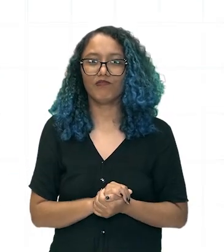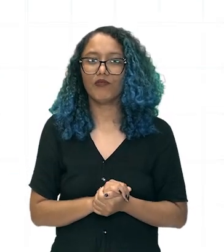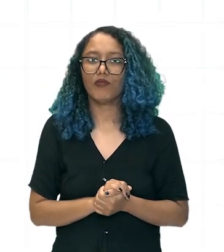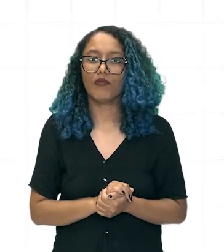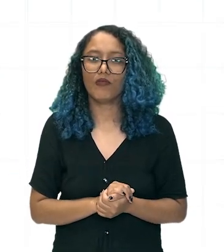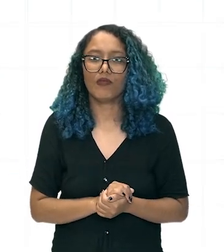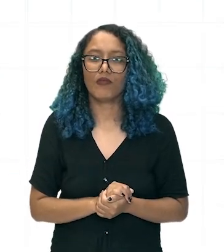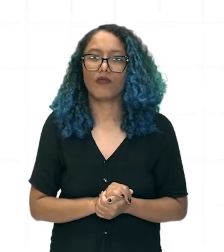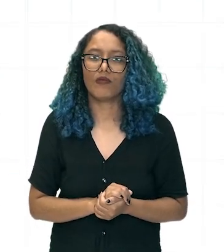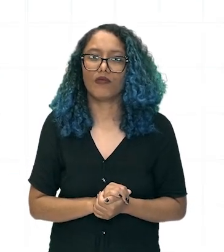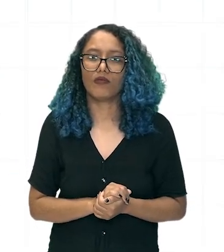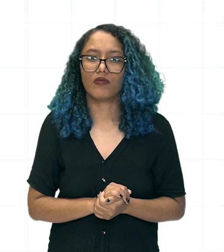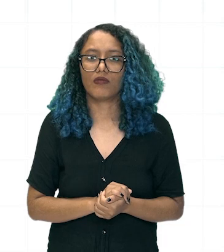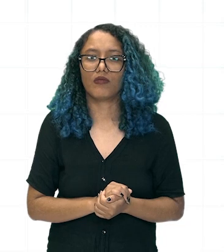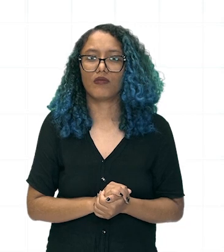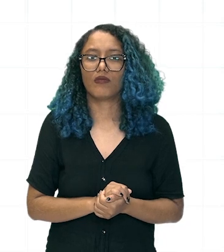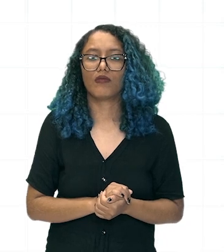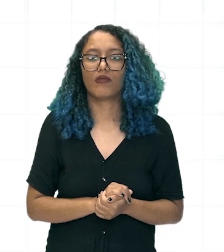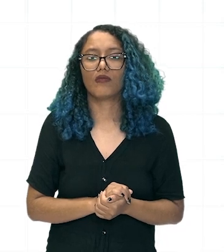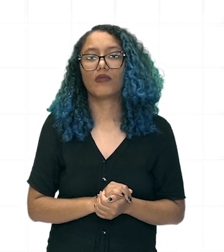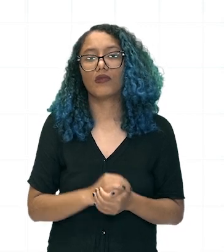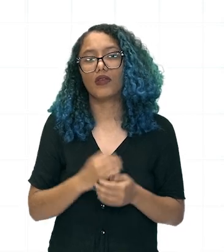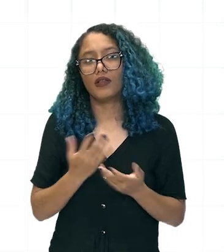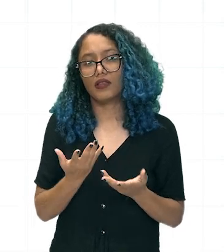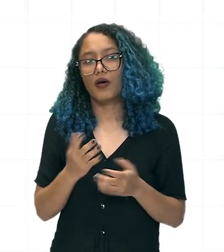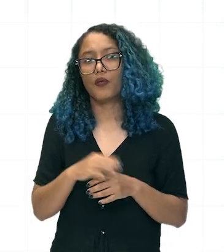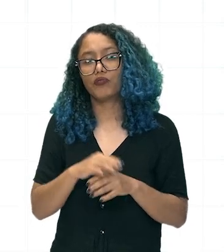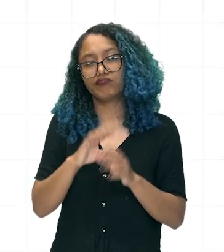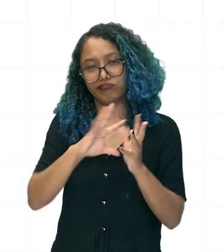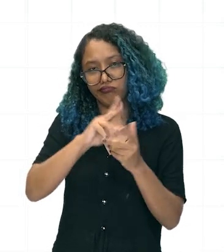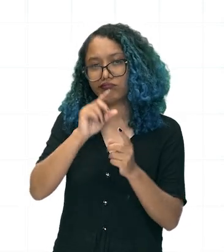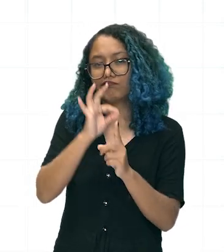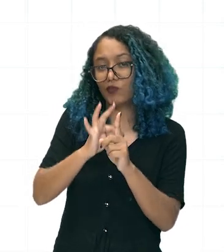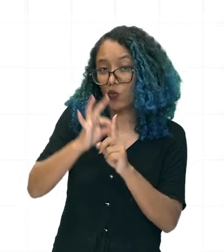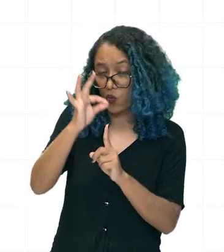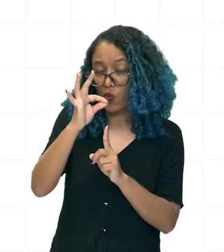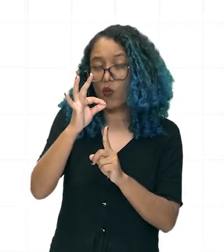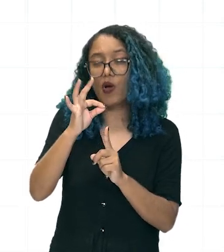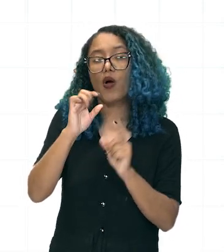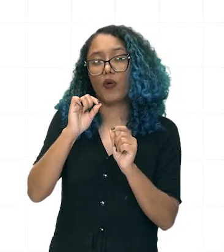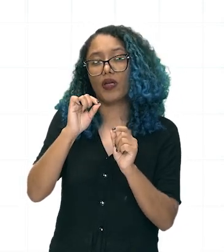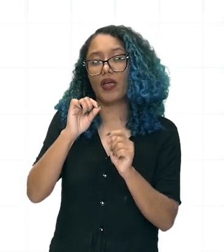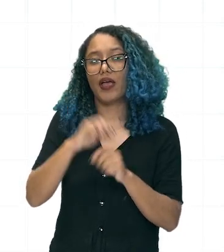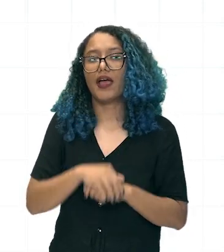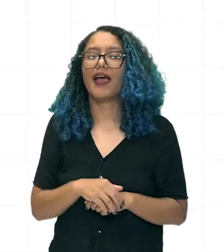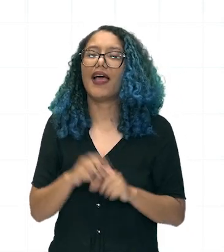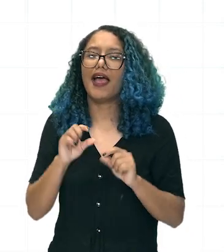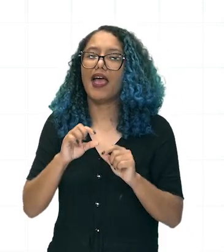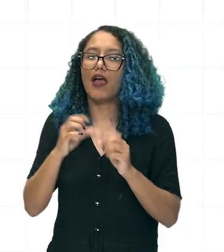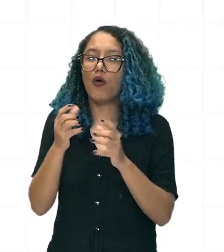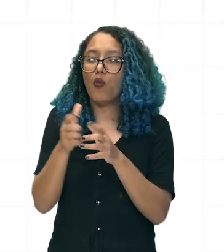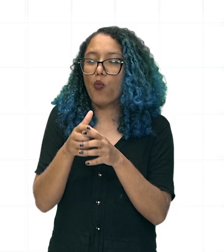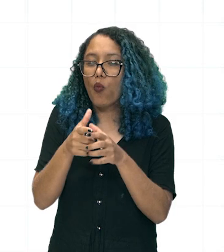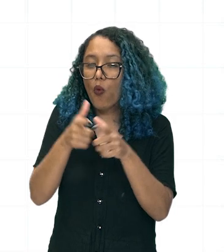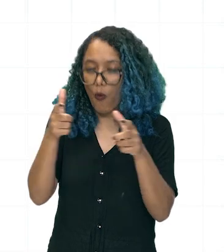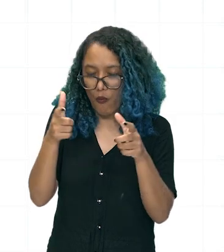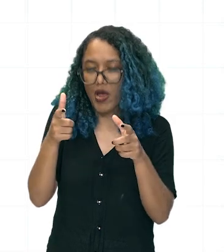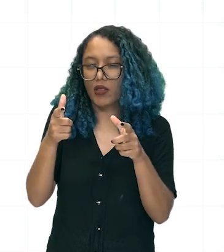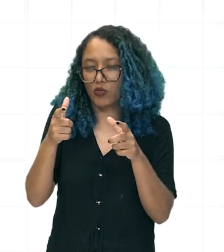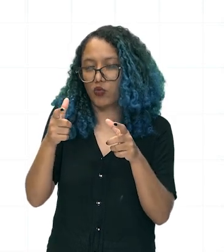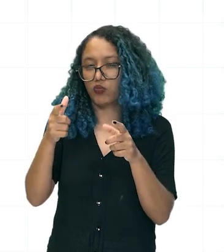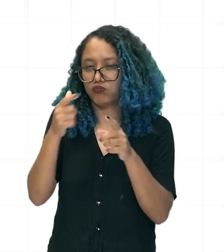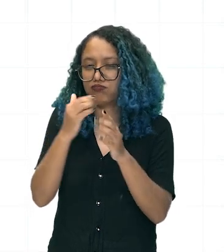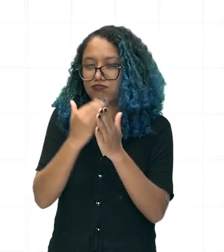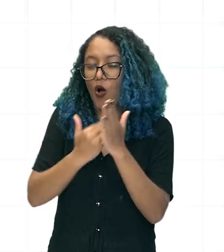o aquecimento global, ele é a intensificação do chamado efeito estufa. Pesquisas indicam que esse aumento